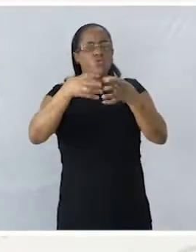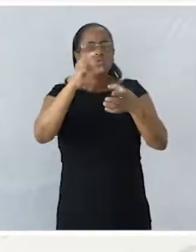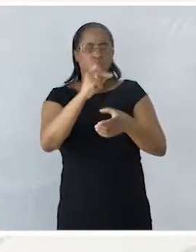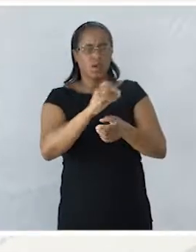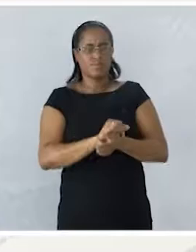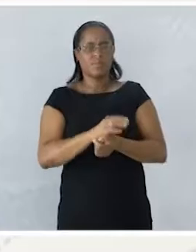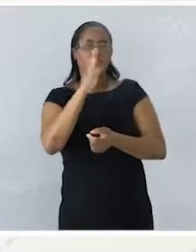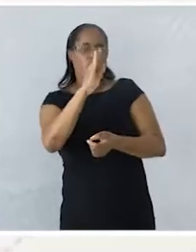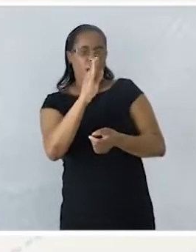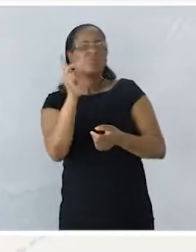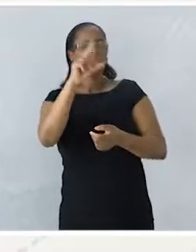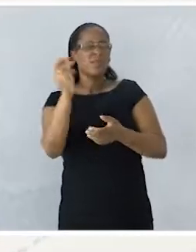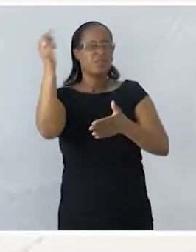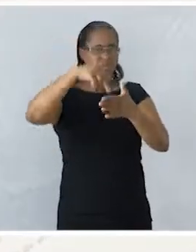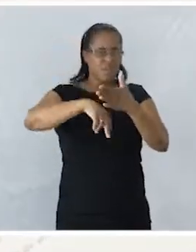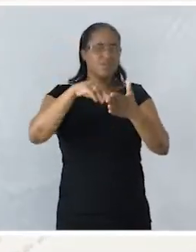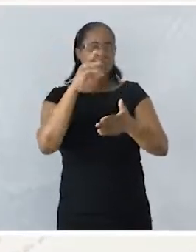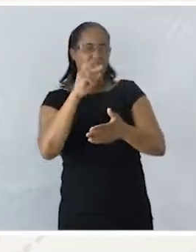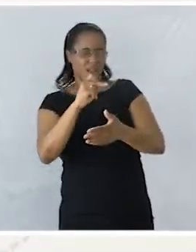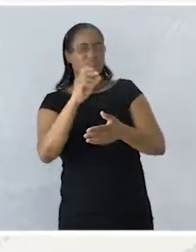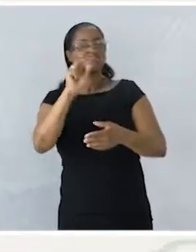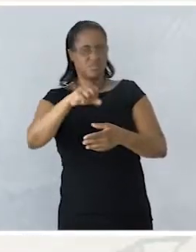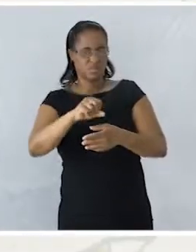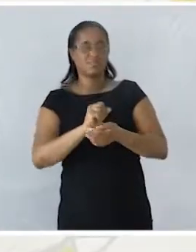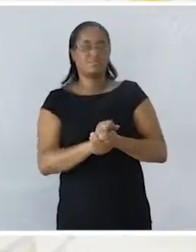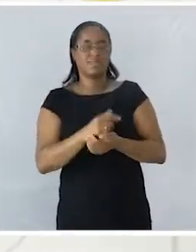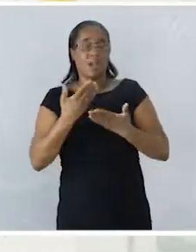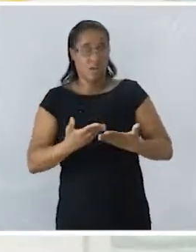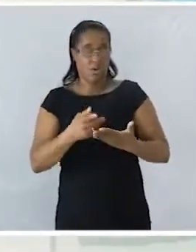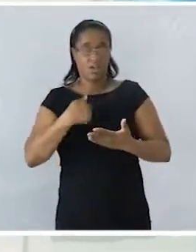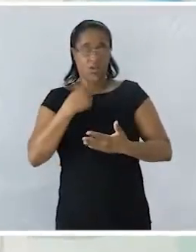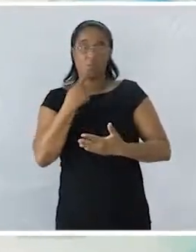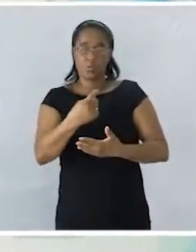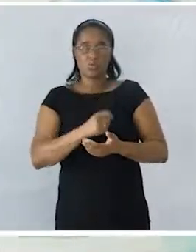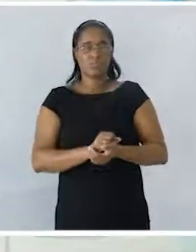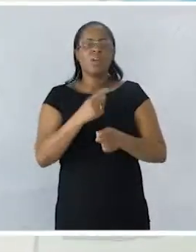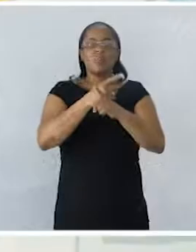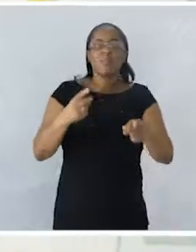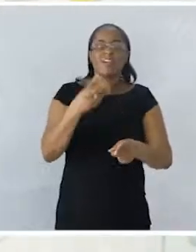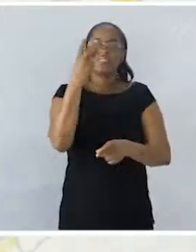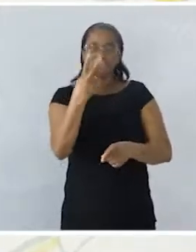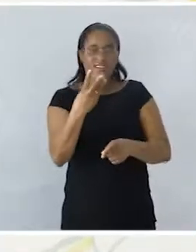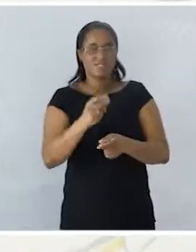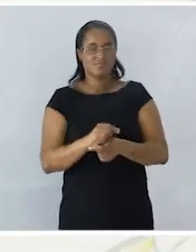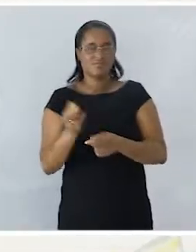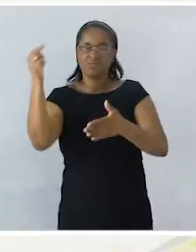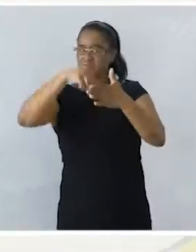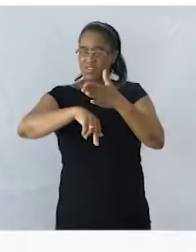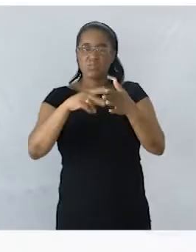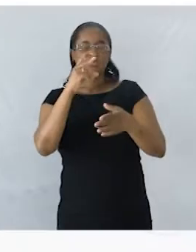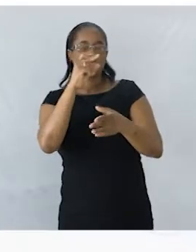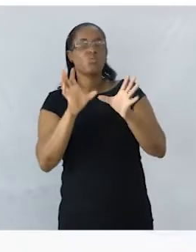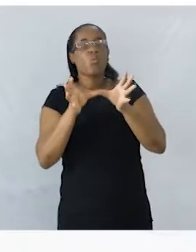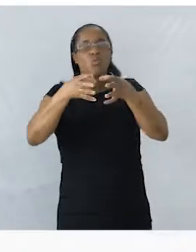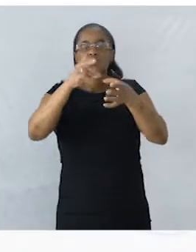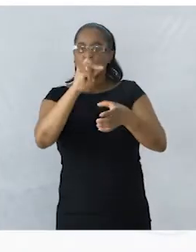ao conjunto A? Pertence ao conjunto A. Agora eu pergunto, por que o 3 não pertence ao conjunto A?